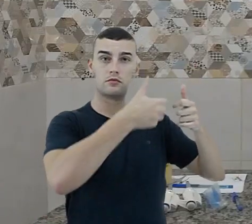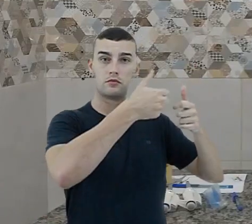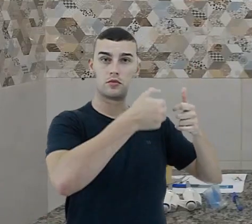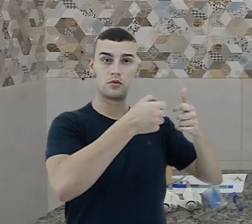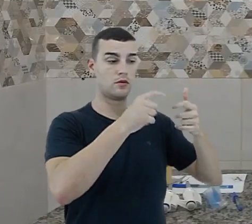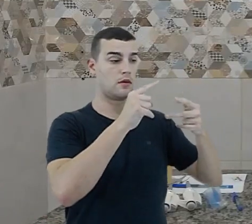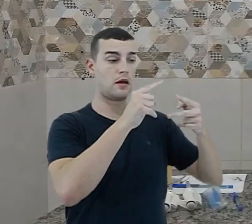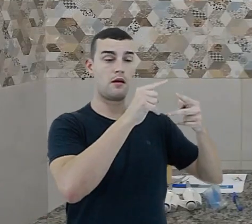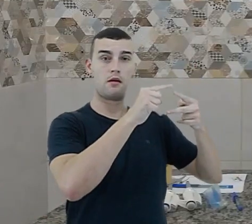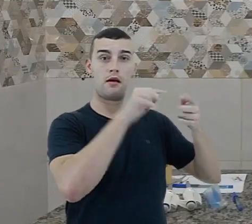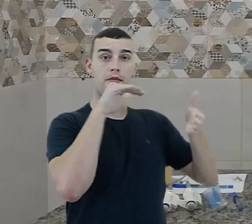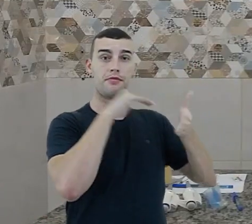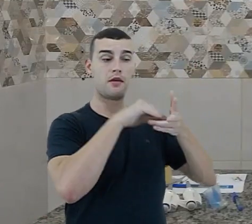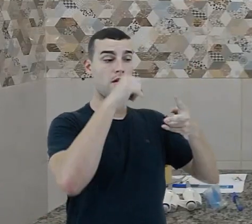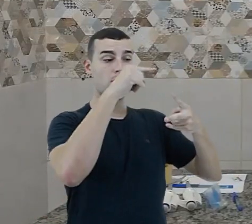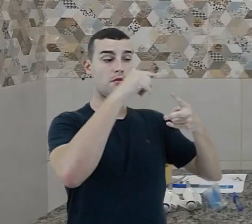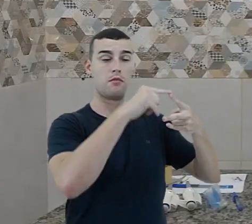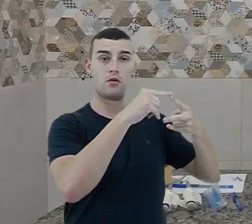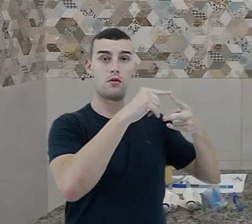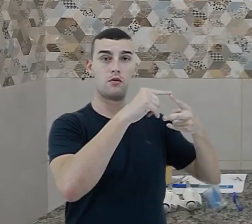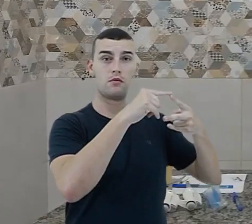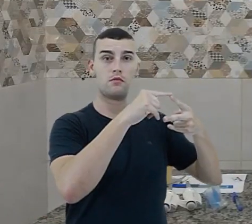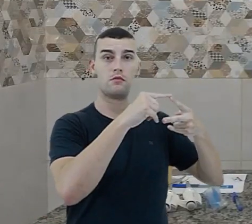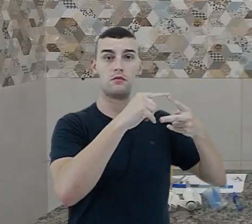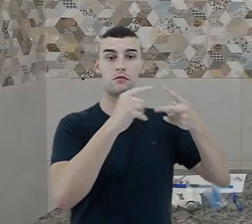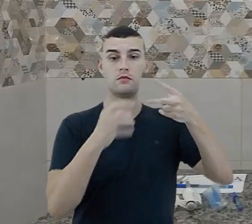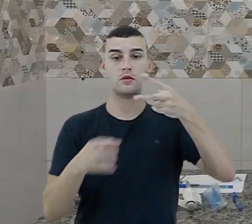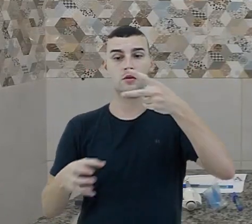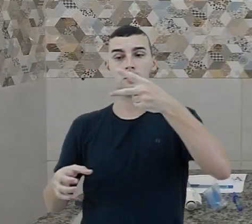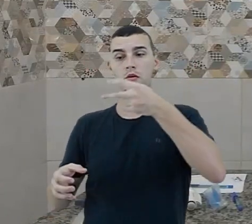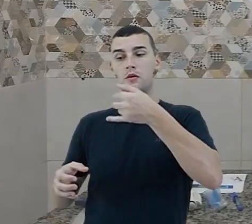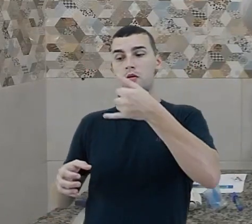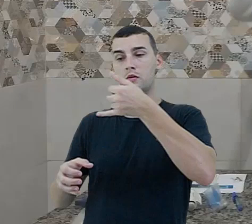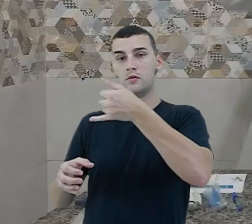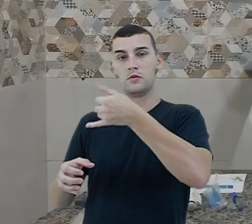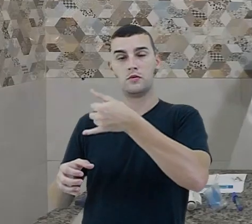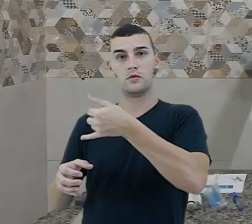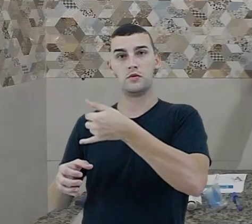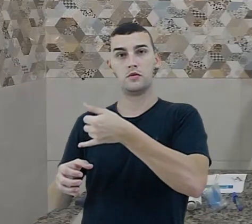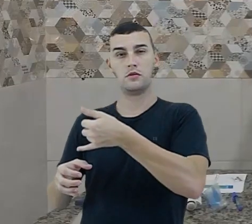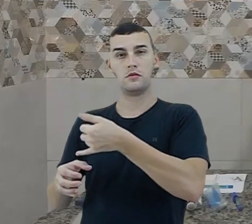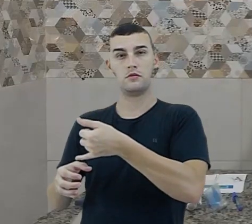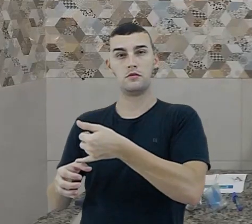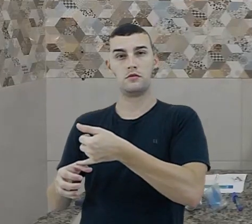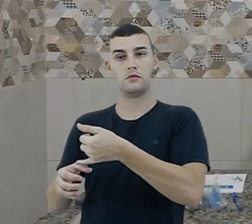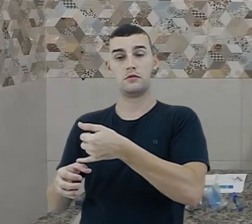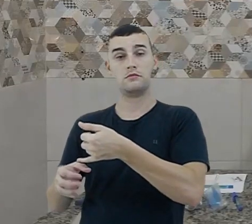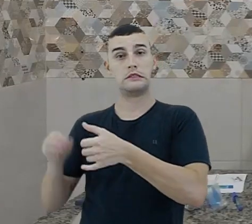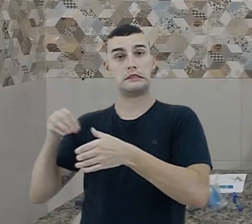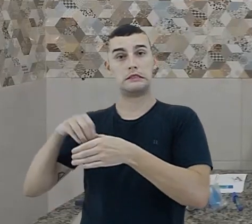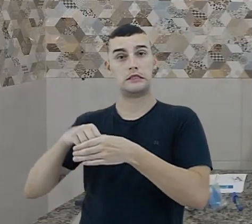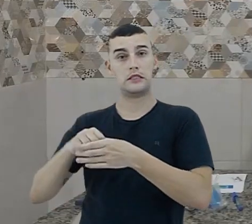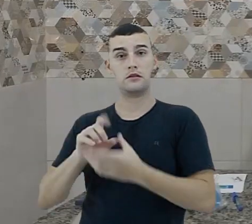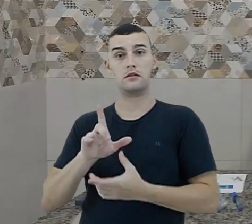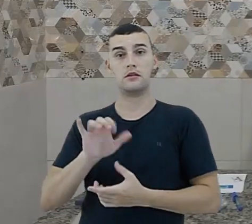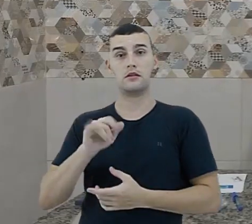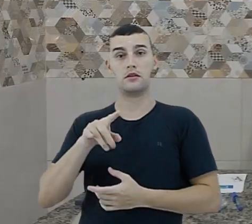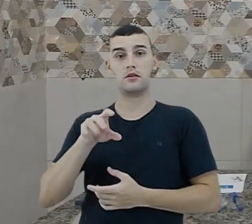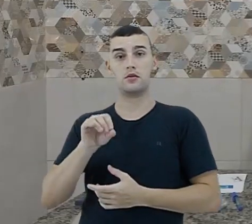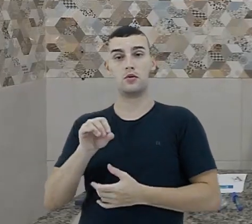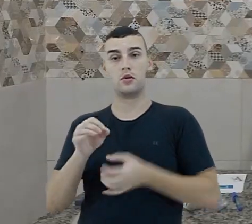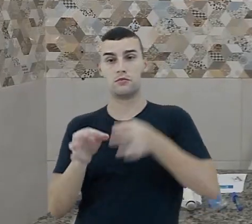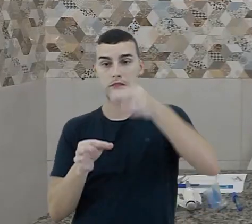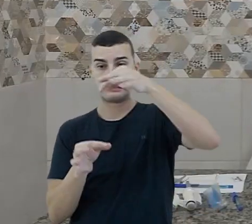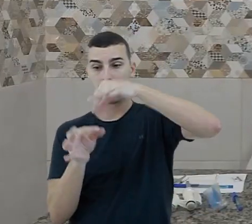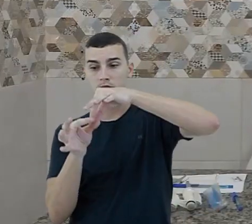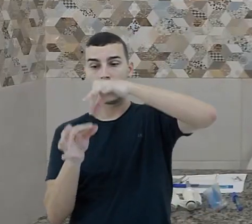lá. Eu aperto o pistão até o primeiro estágio, vou agora mergulhar a ponteira no